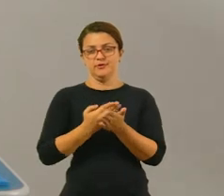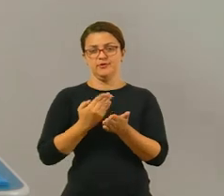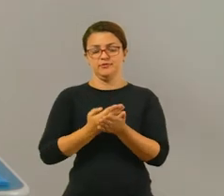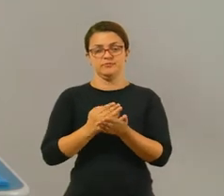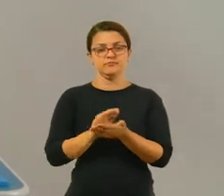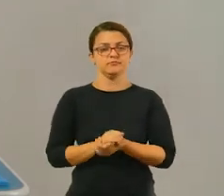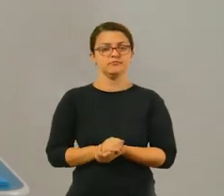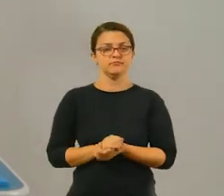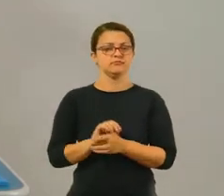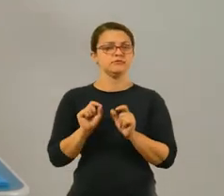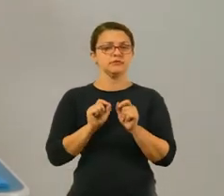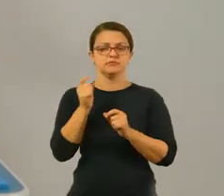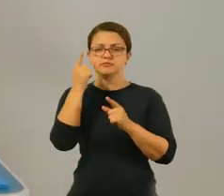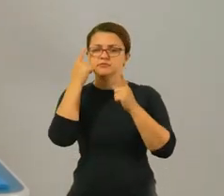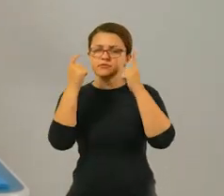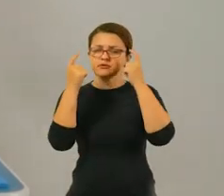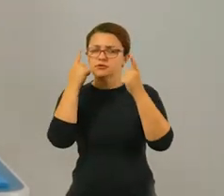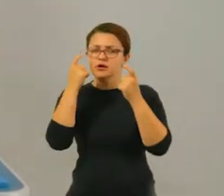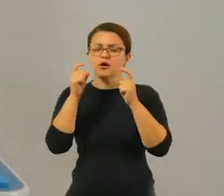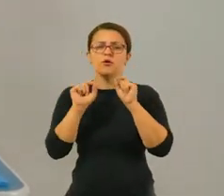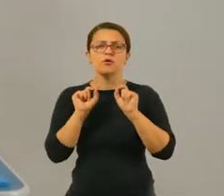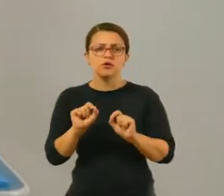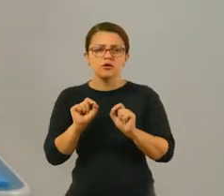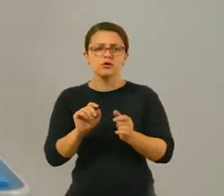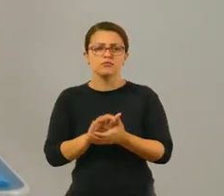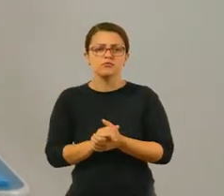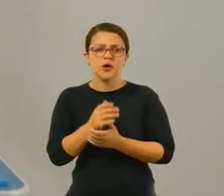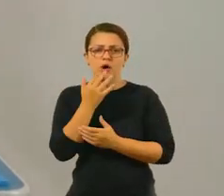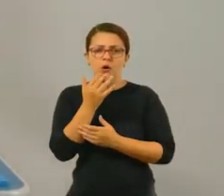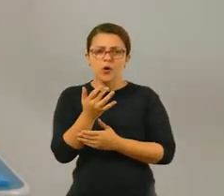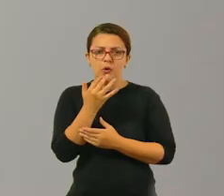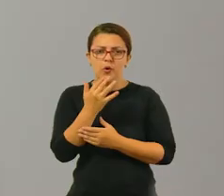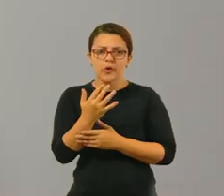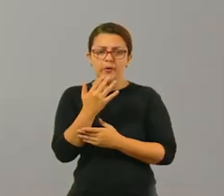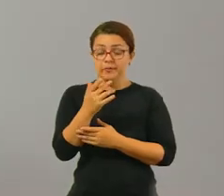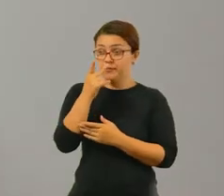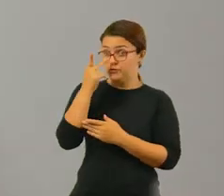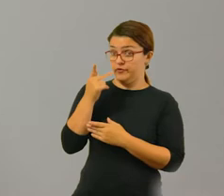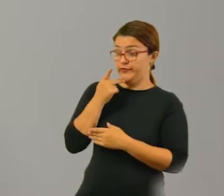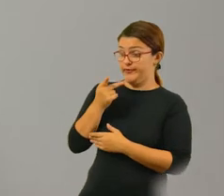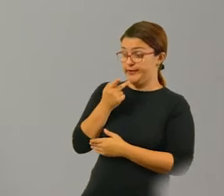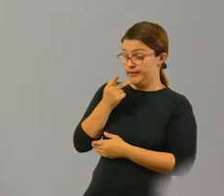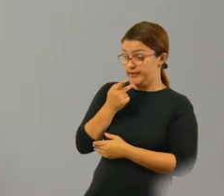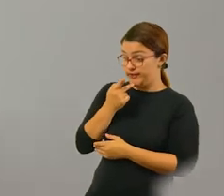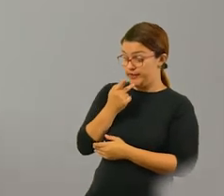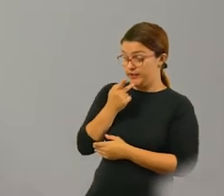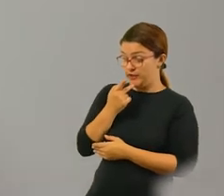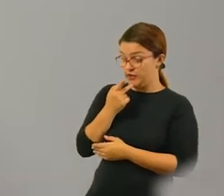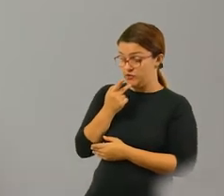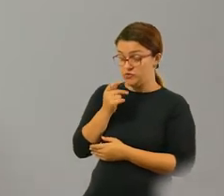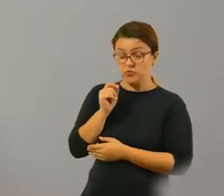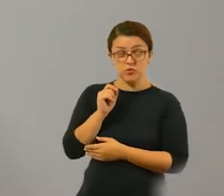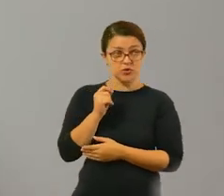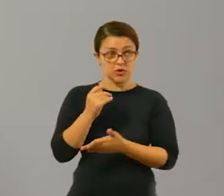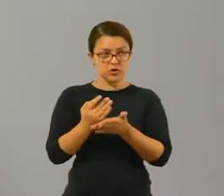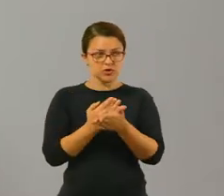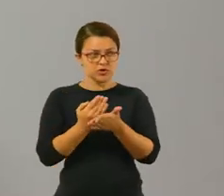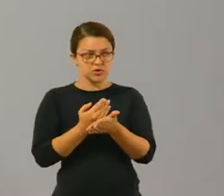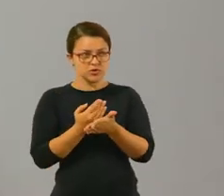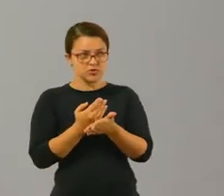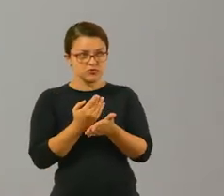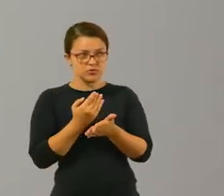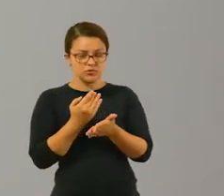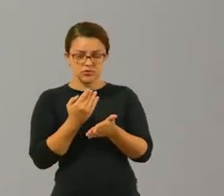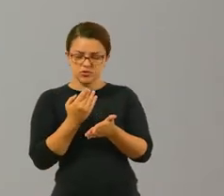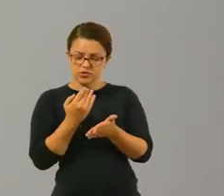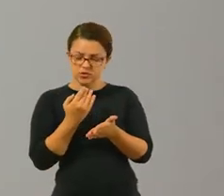lá, vamos supor que esse aqui é meu caderno, tá aqui, caderninho. A ideia é, conforme a cor que o responsável for falando,